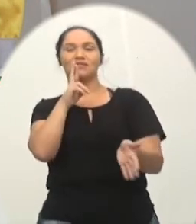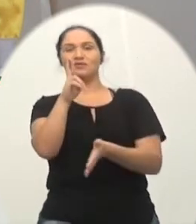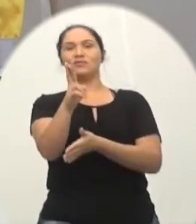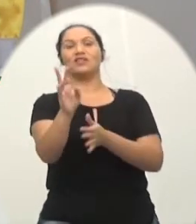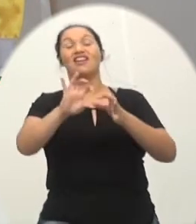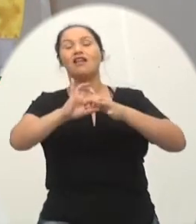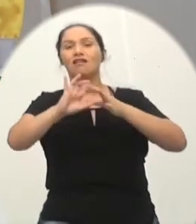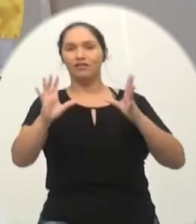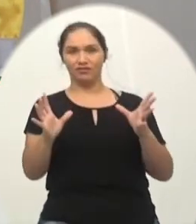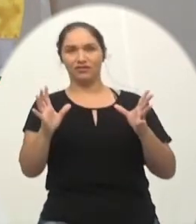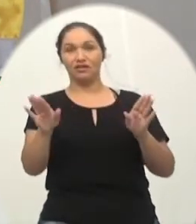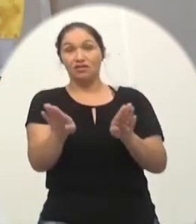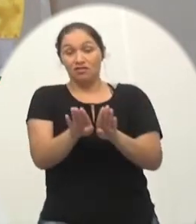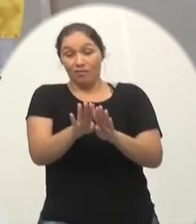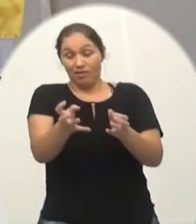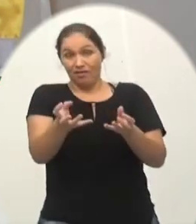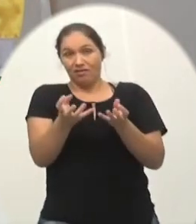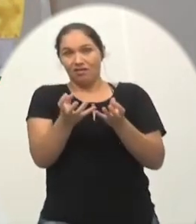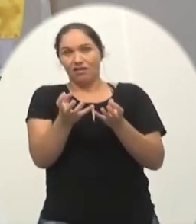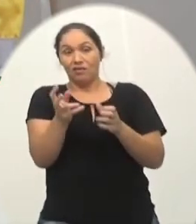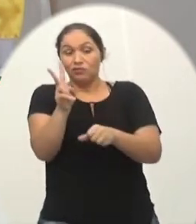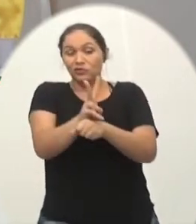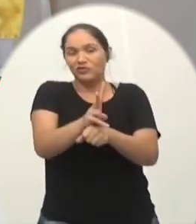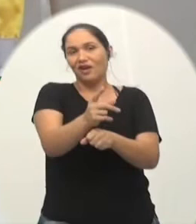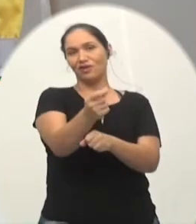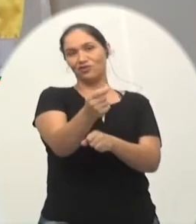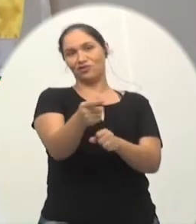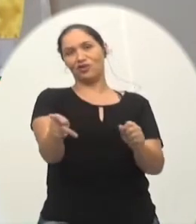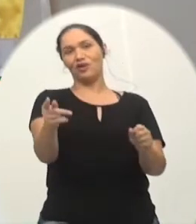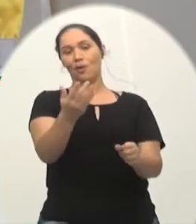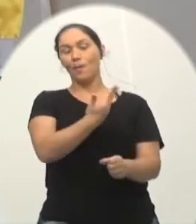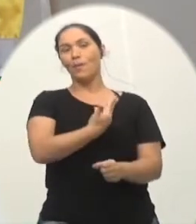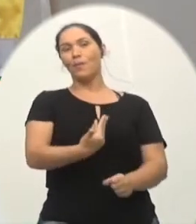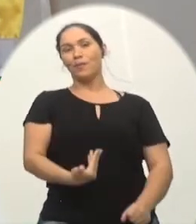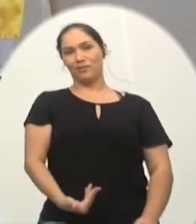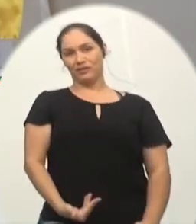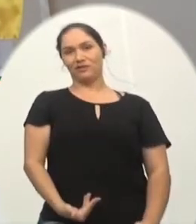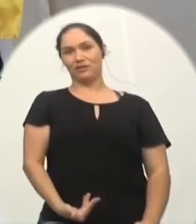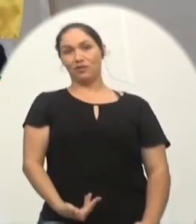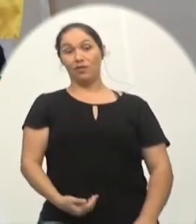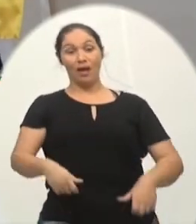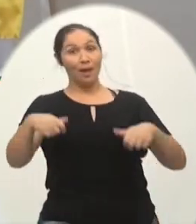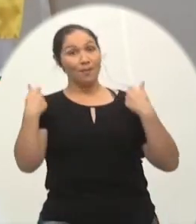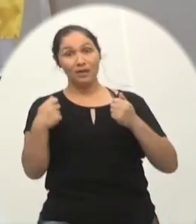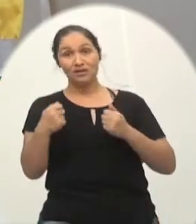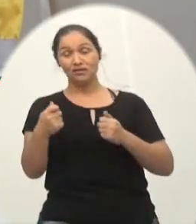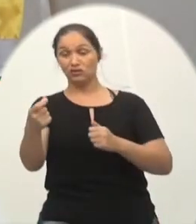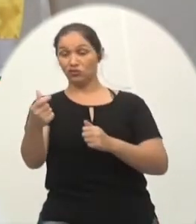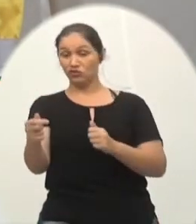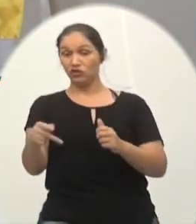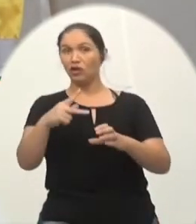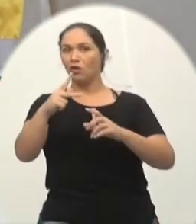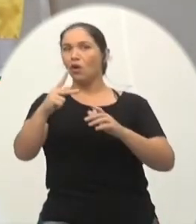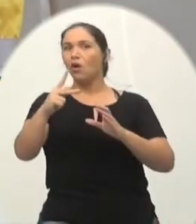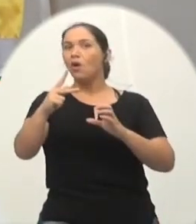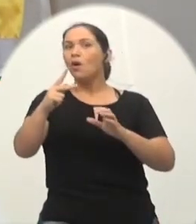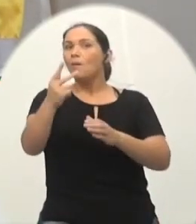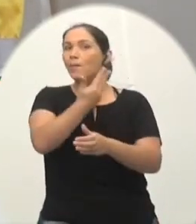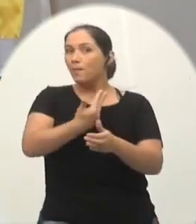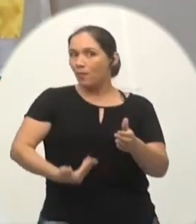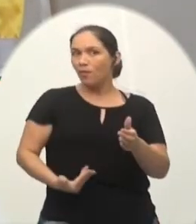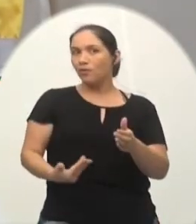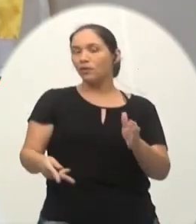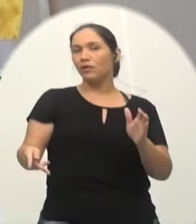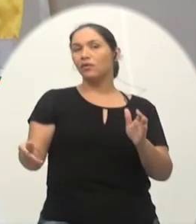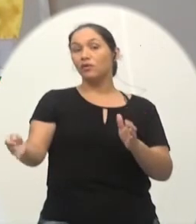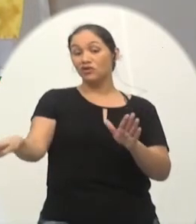zelamos pelos recursos públicos, que é tão importante que nós precisamos zelar os recursos que vêm para essa casa e usar somente o que precisa